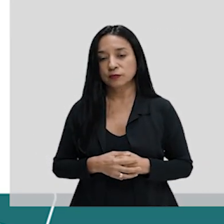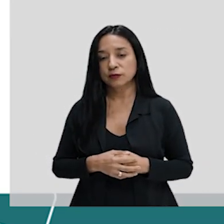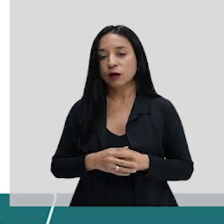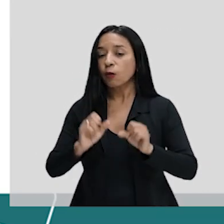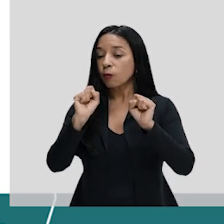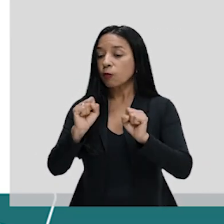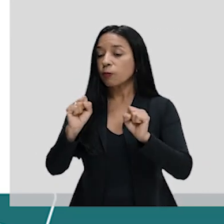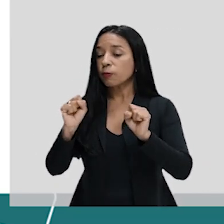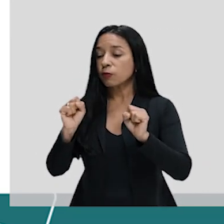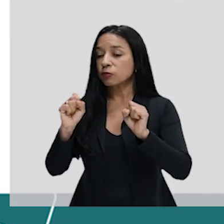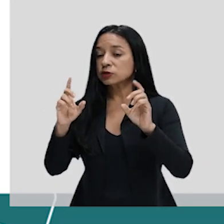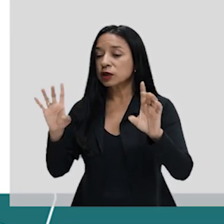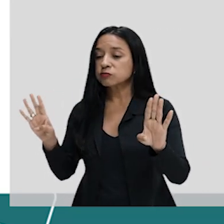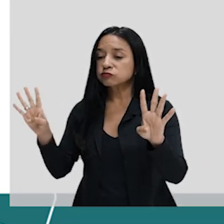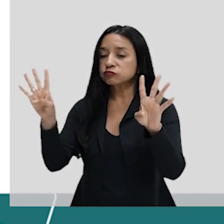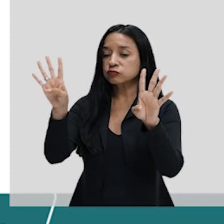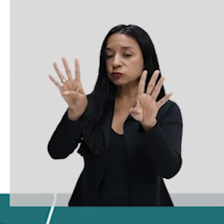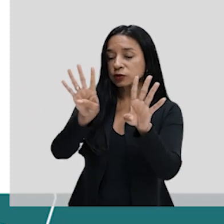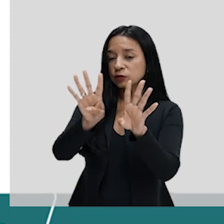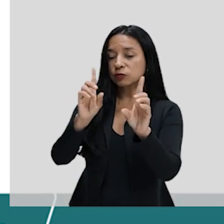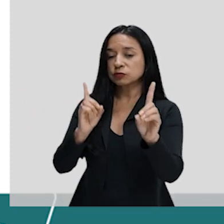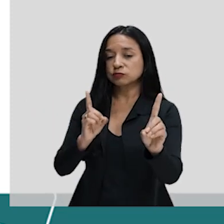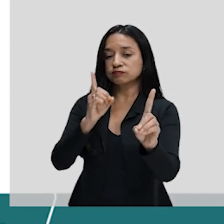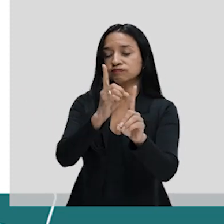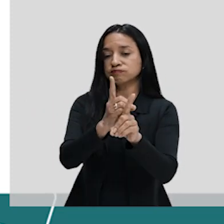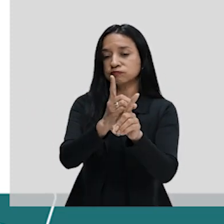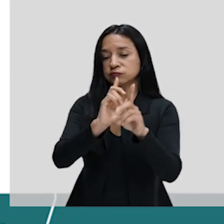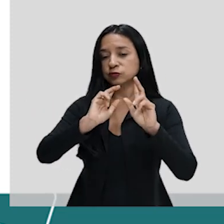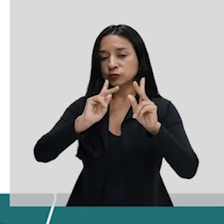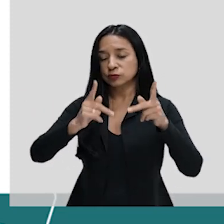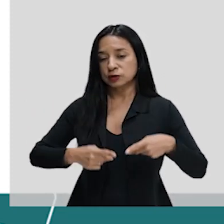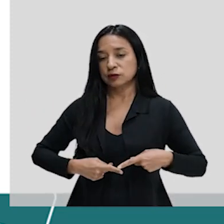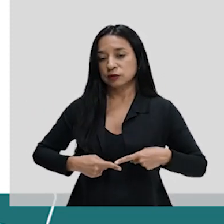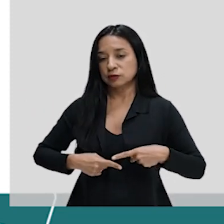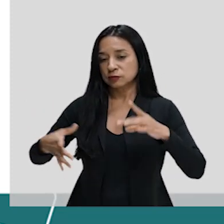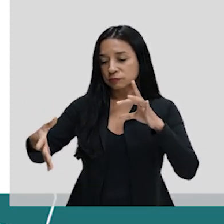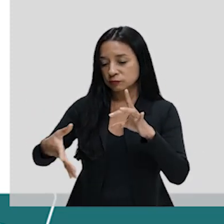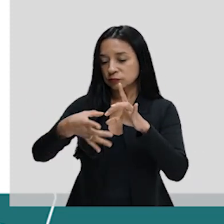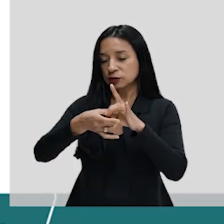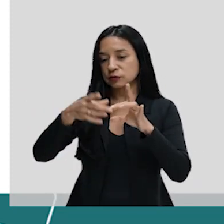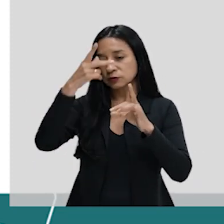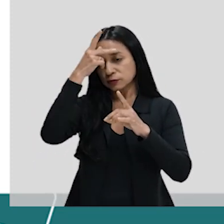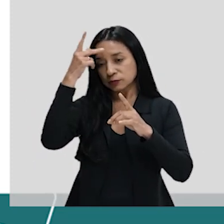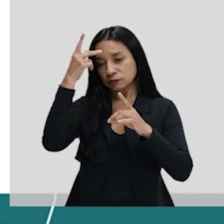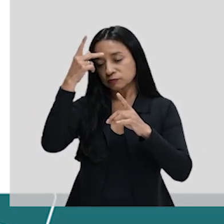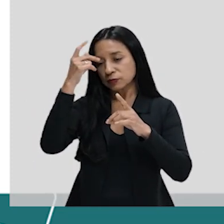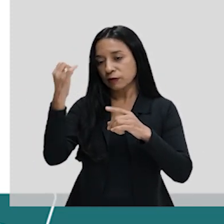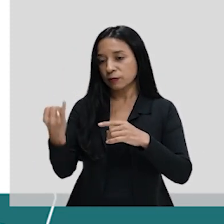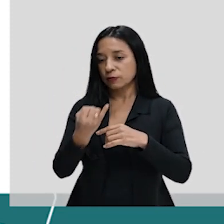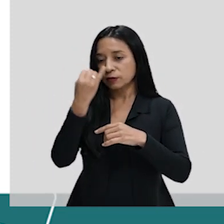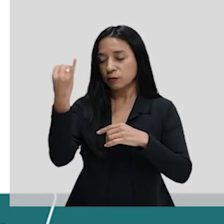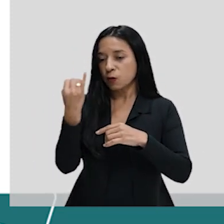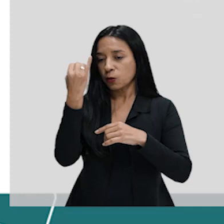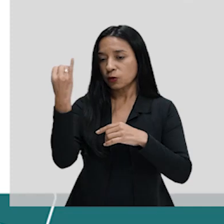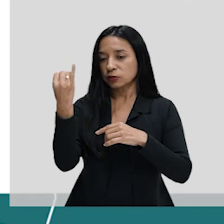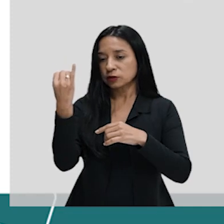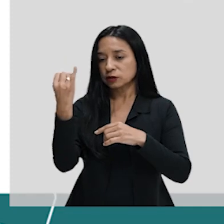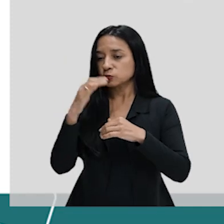visa integrar, socializar o indivíduo. Olhem a imagem ali, eles todos ali abraçados, está acontecendo ali